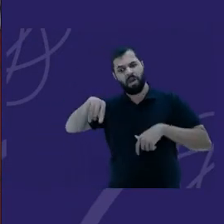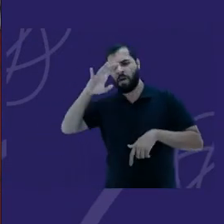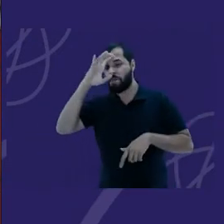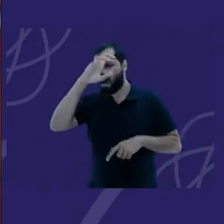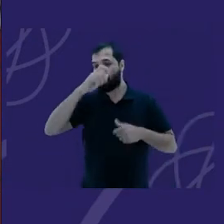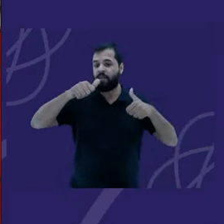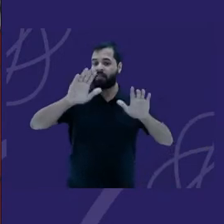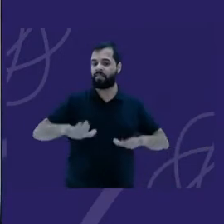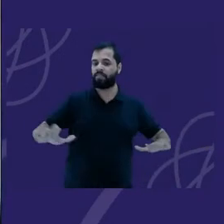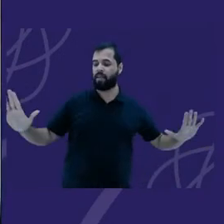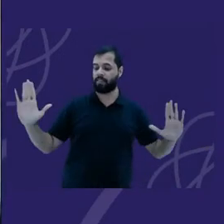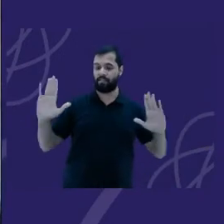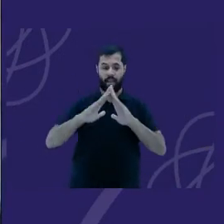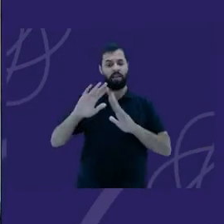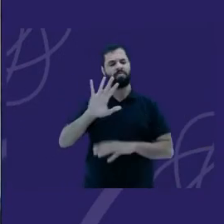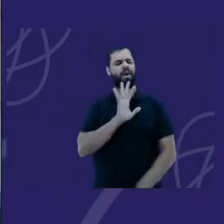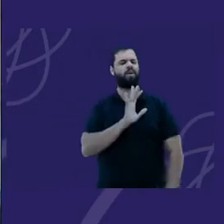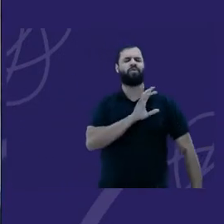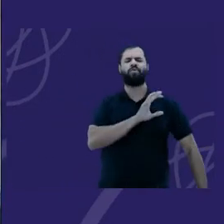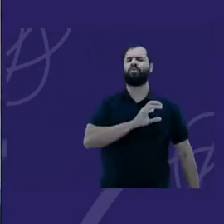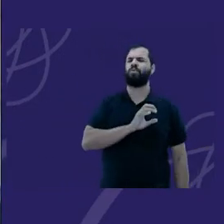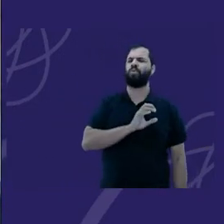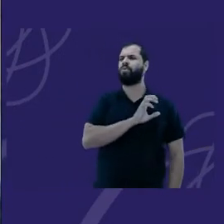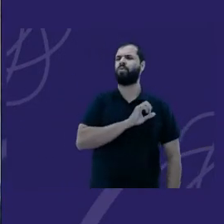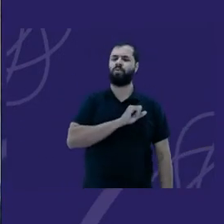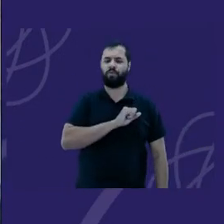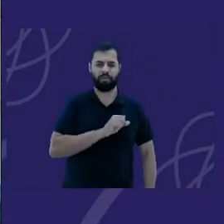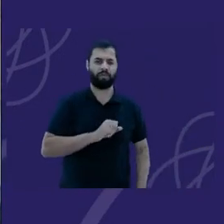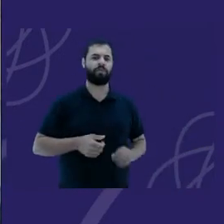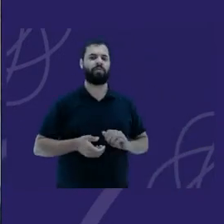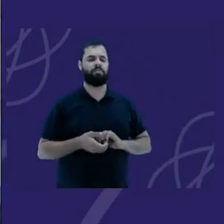casa. Quem é do mar não enjoa,